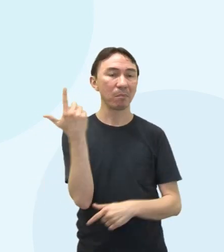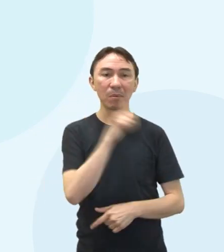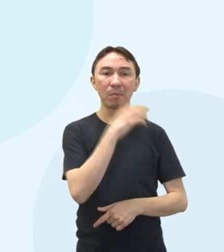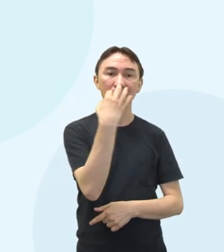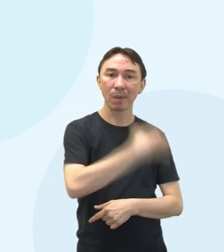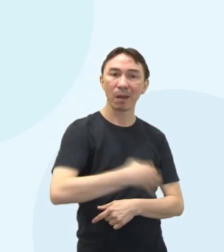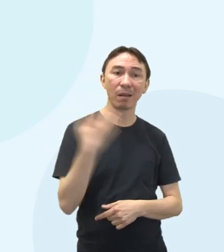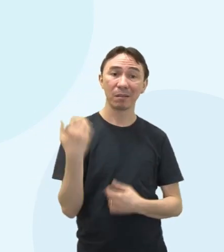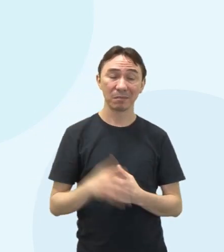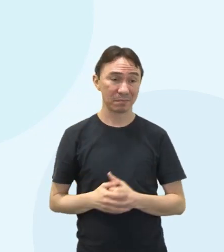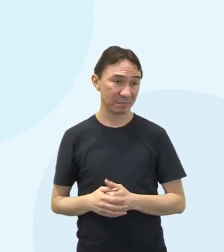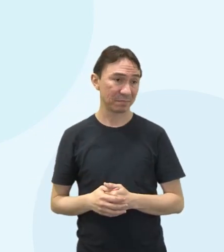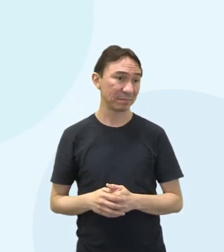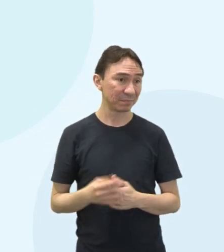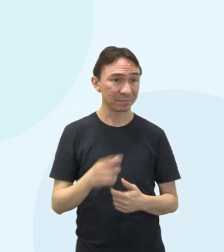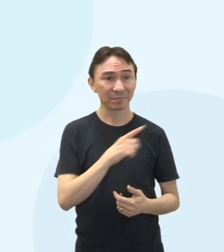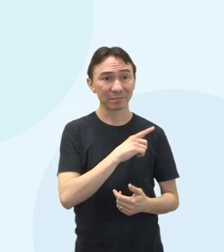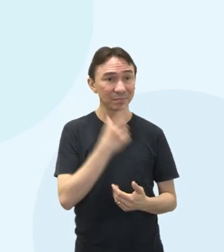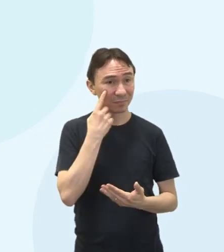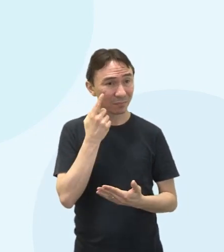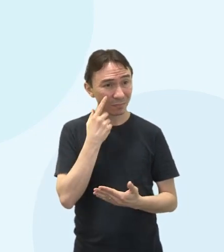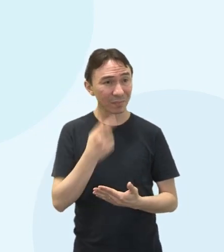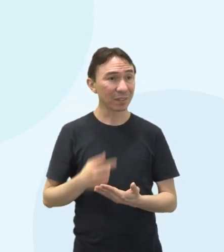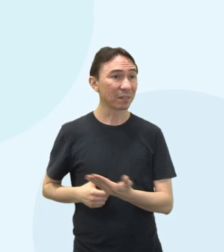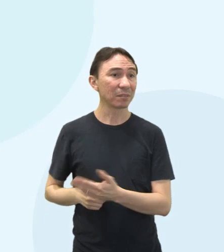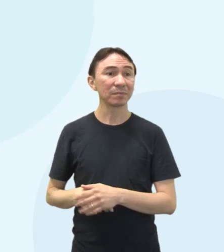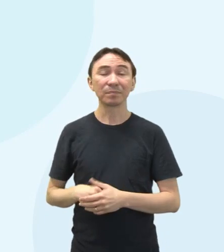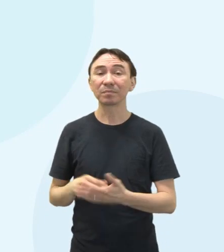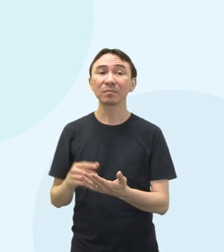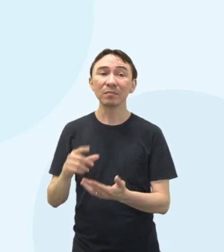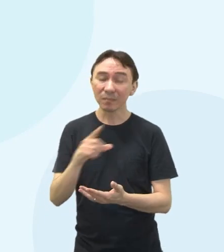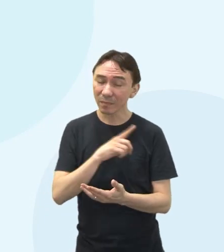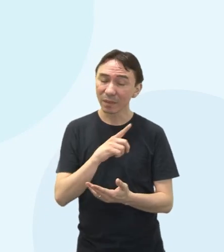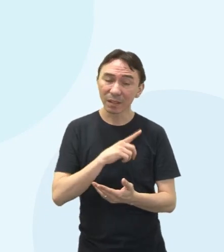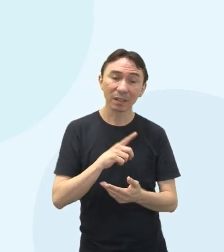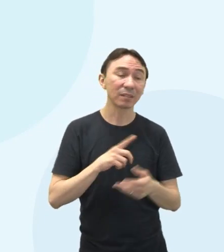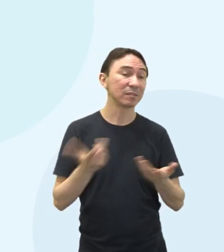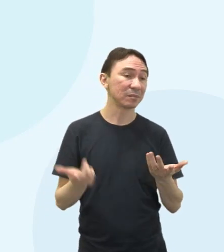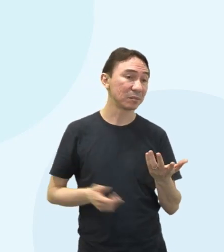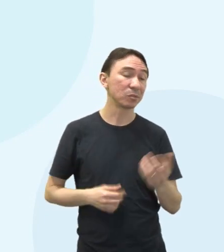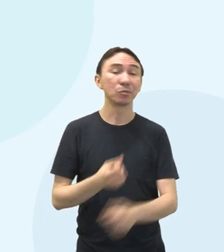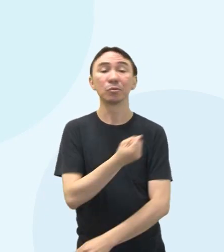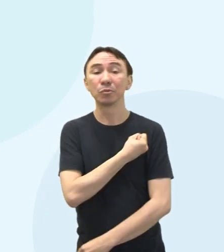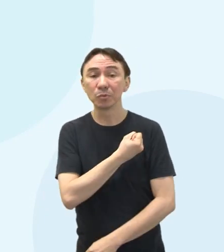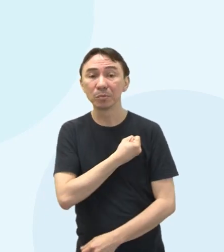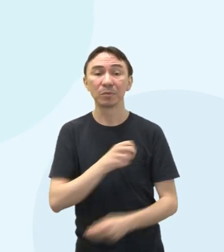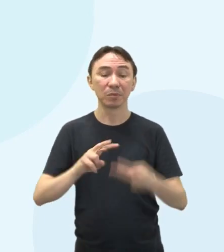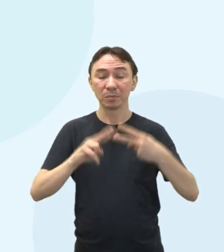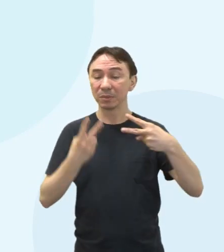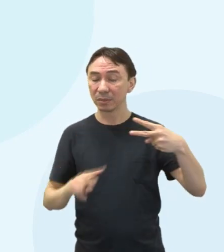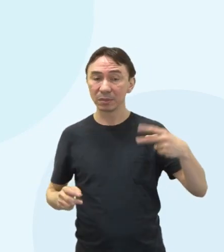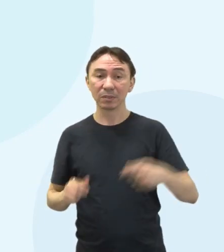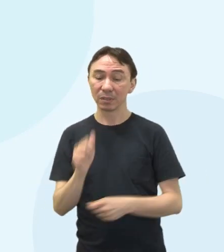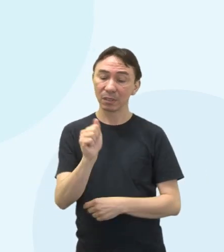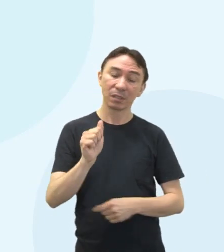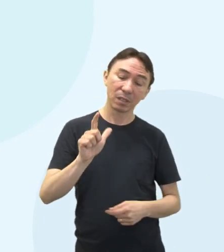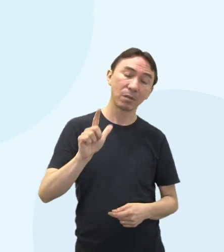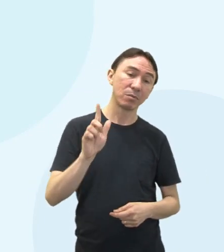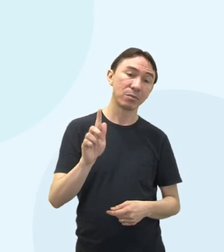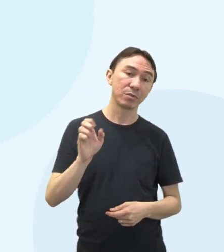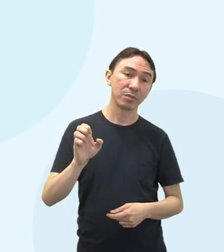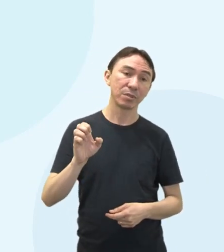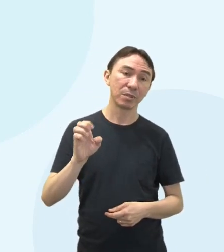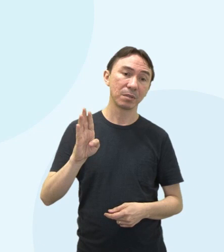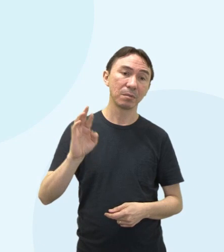temáticas de números geometria álgebra podem ser desenvolvidas com atividades utilizando a metodologia